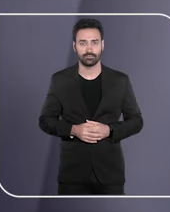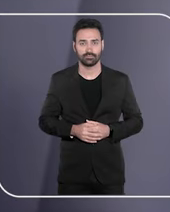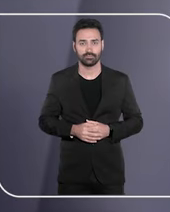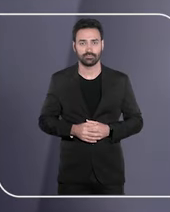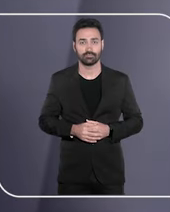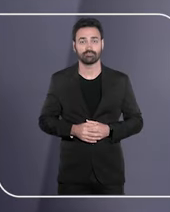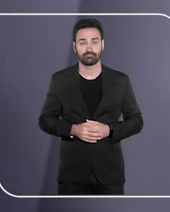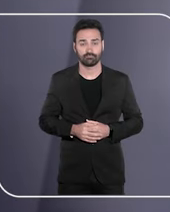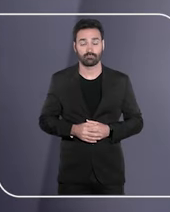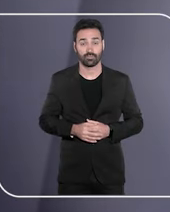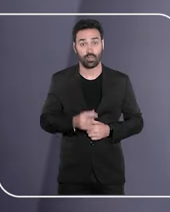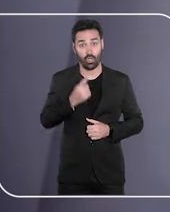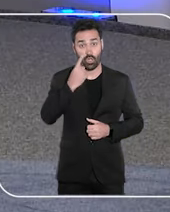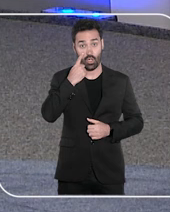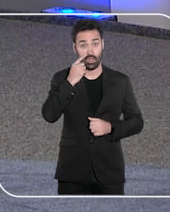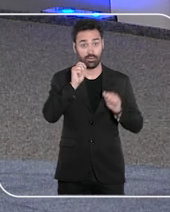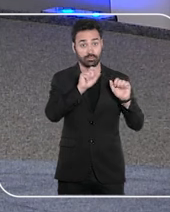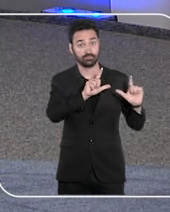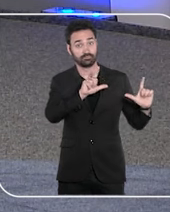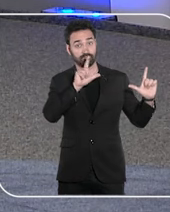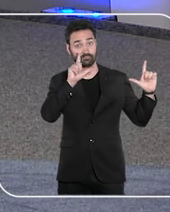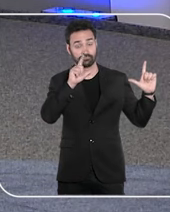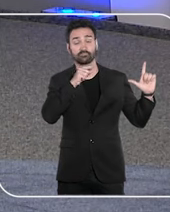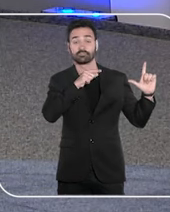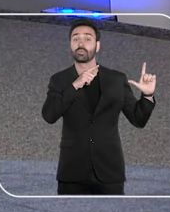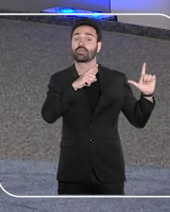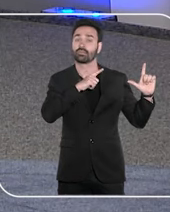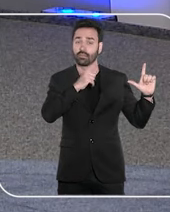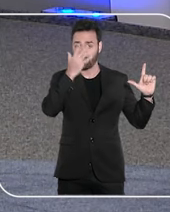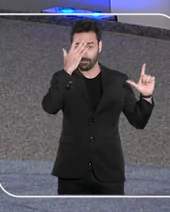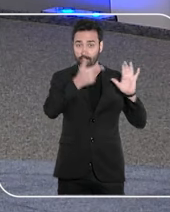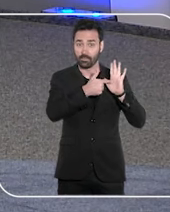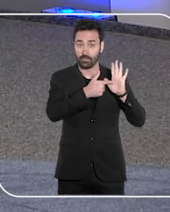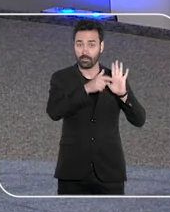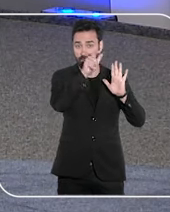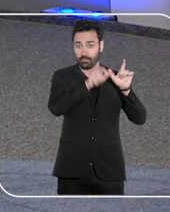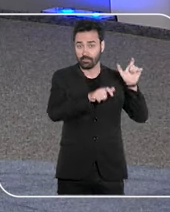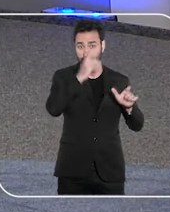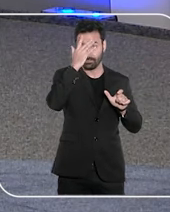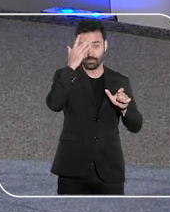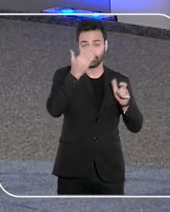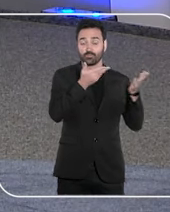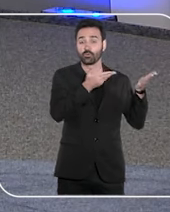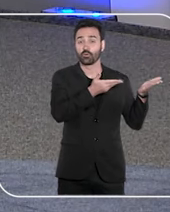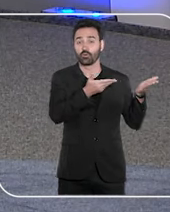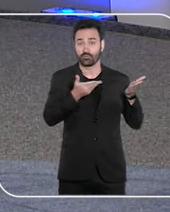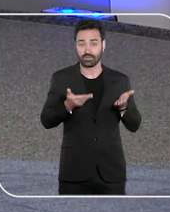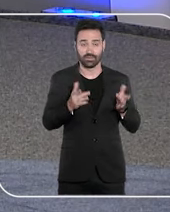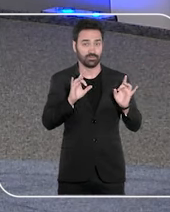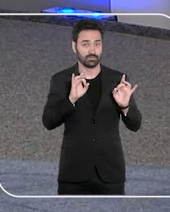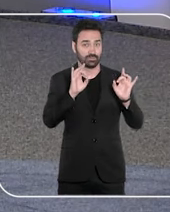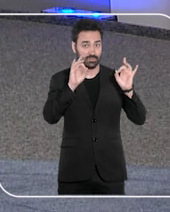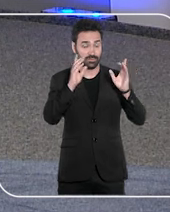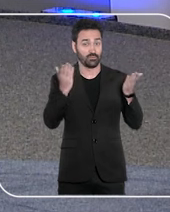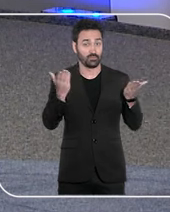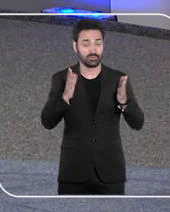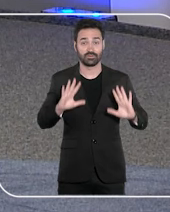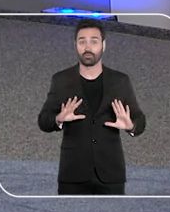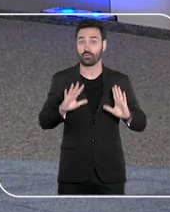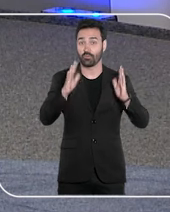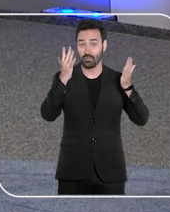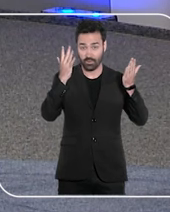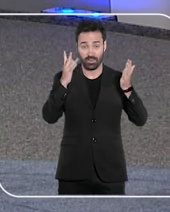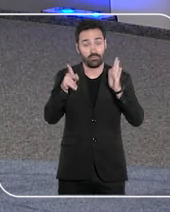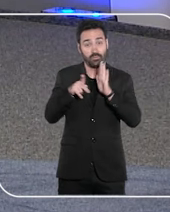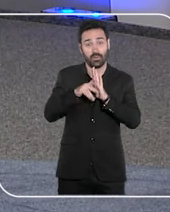E de olho aqui comigo no telão para receber os nossos convidados mais do que especiais nesta edição comemorativa do